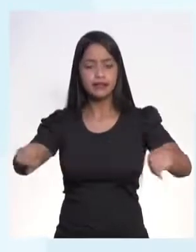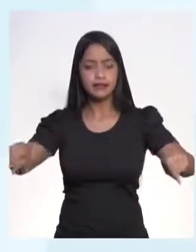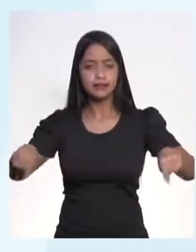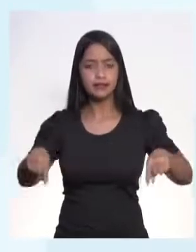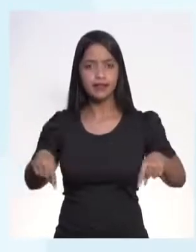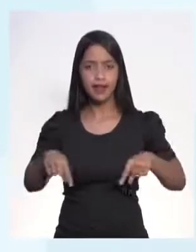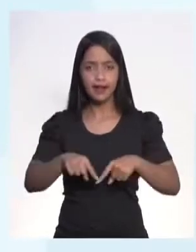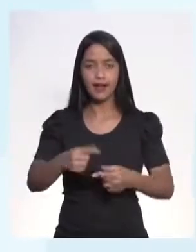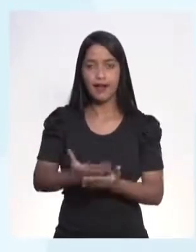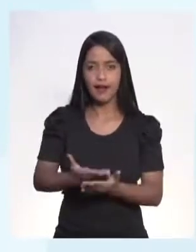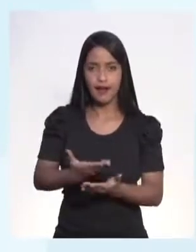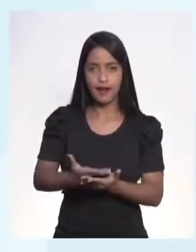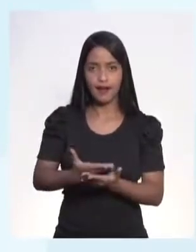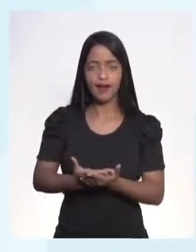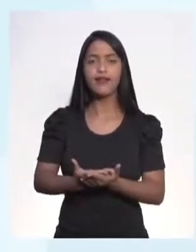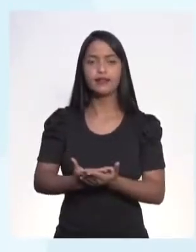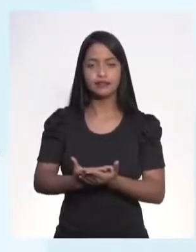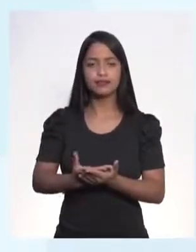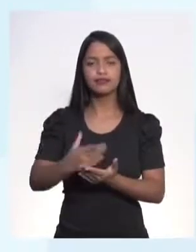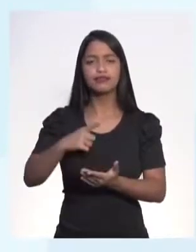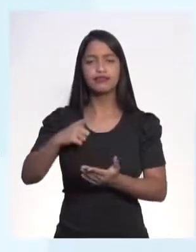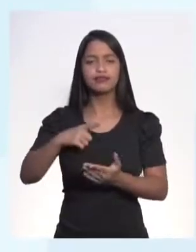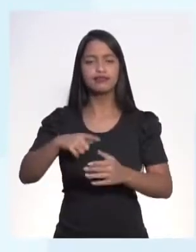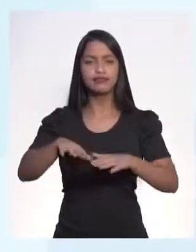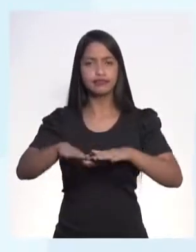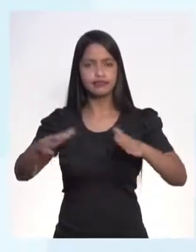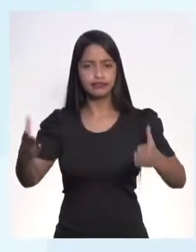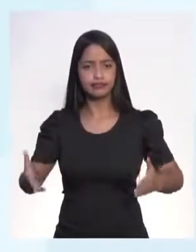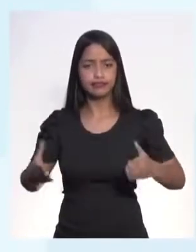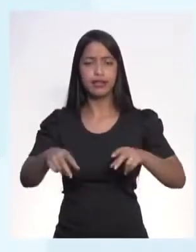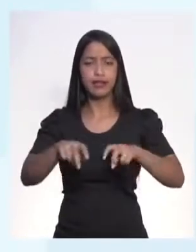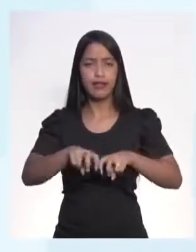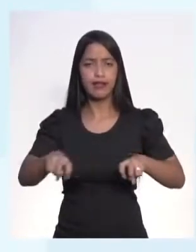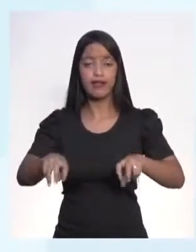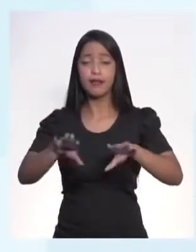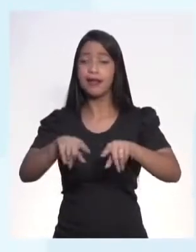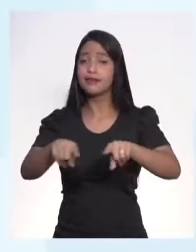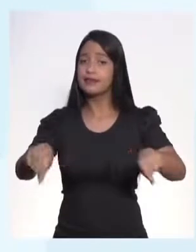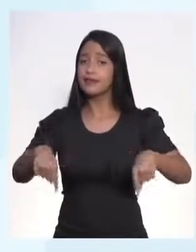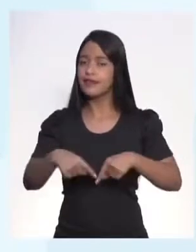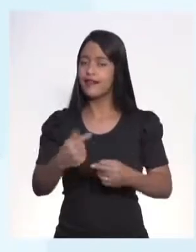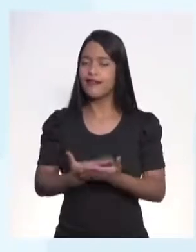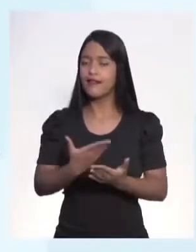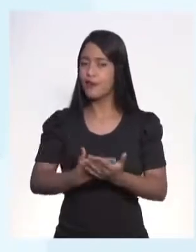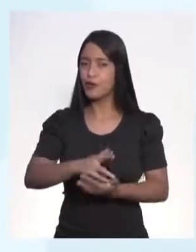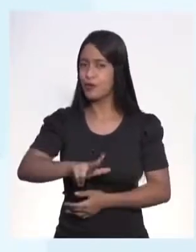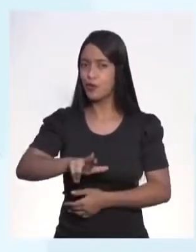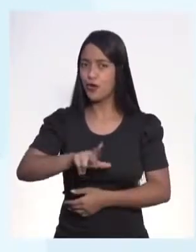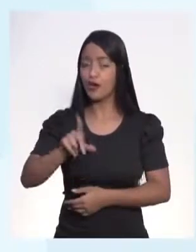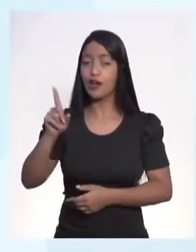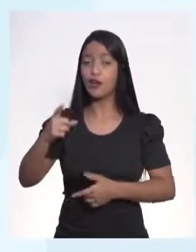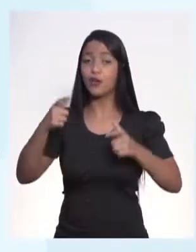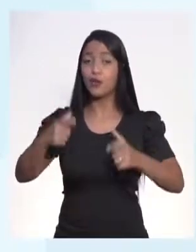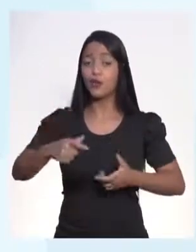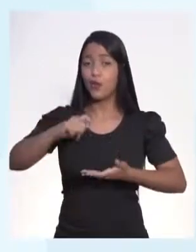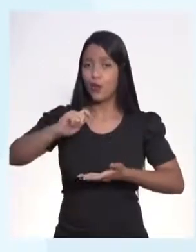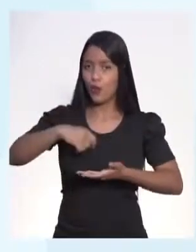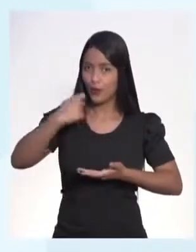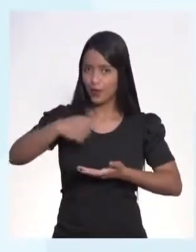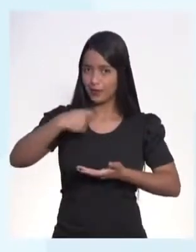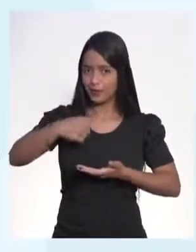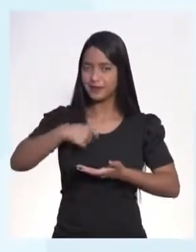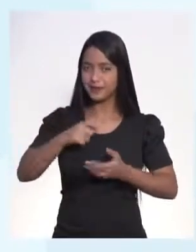sala de aula porque tem umas mesas uma umas carteiras mas na verdade o refeitório né Dani sim um refeitório de uma